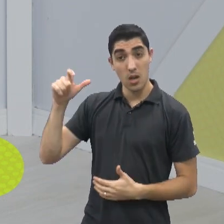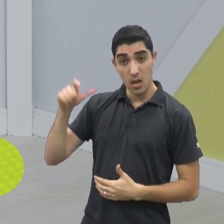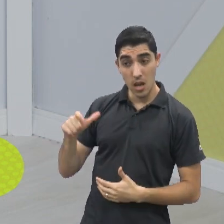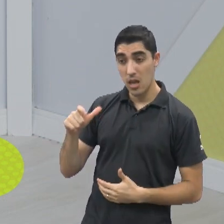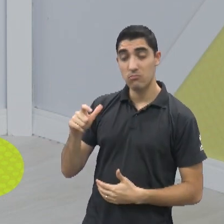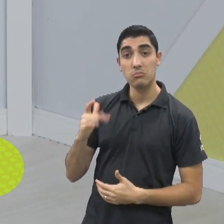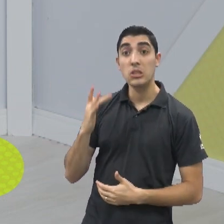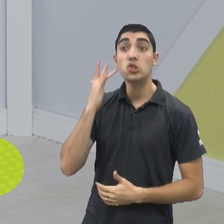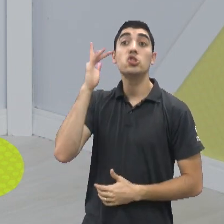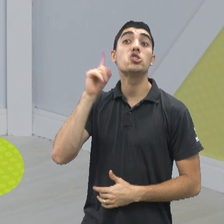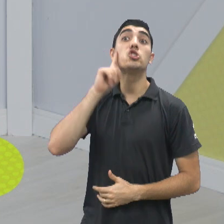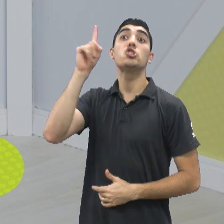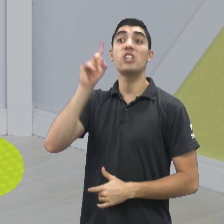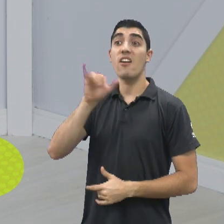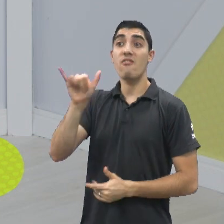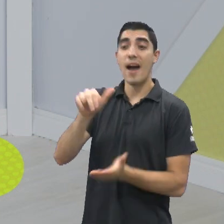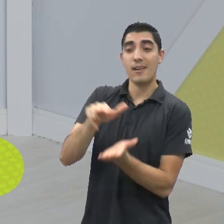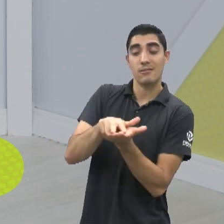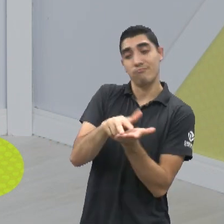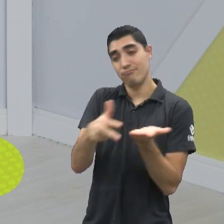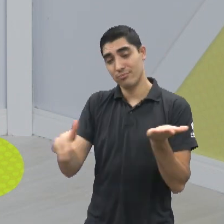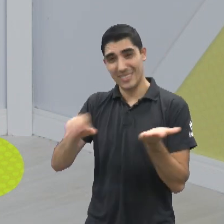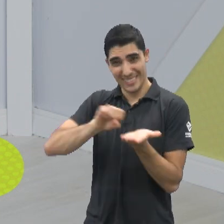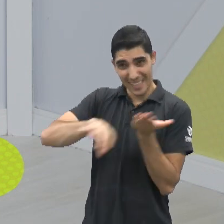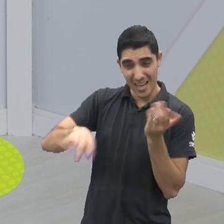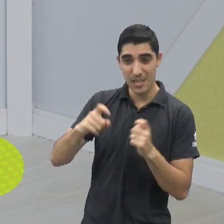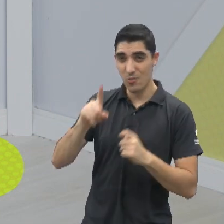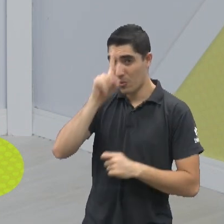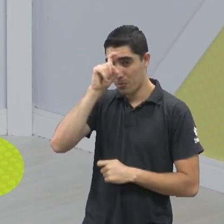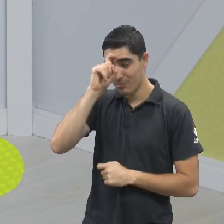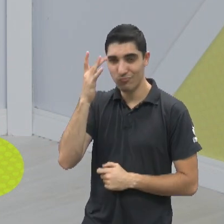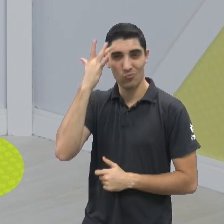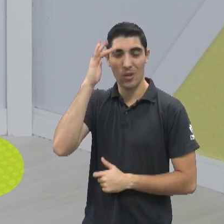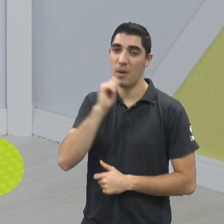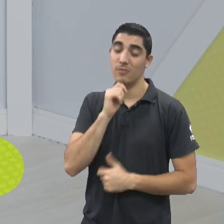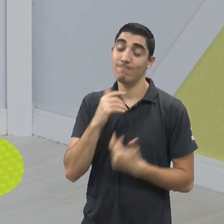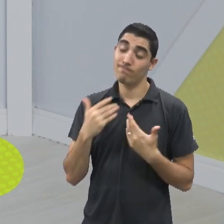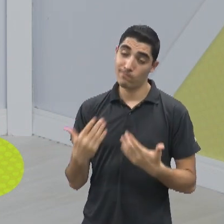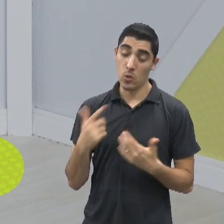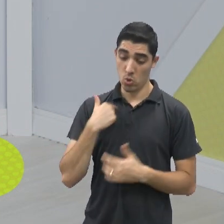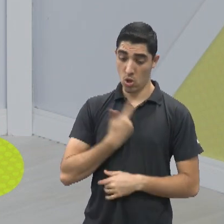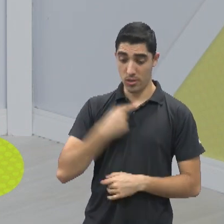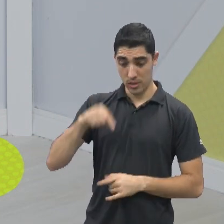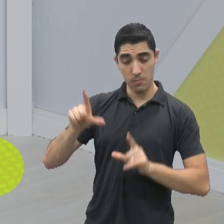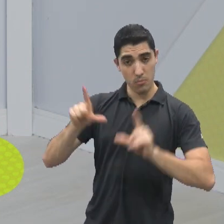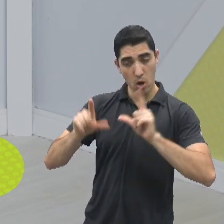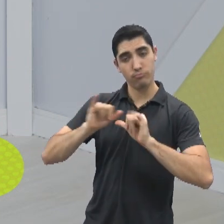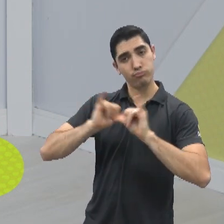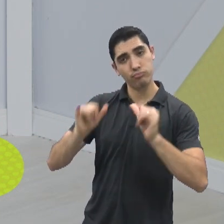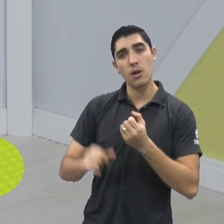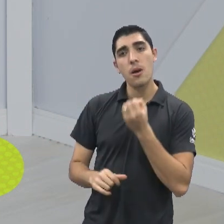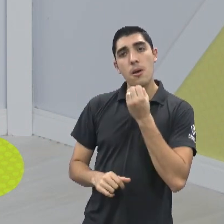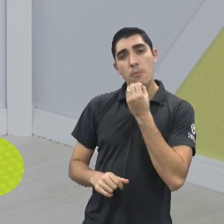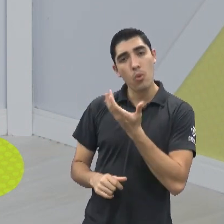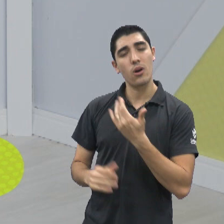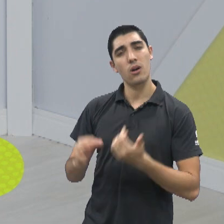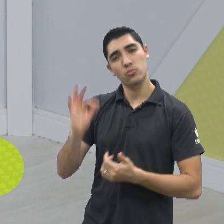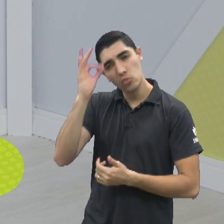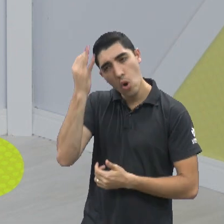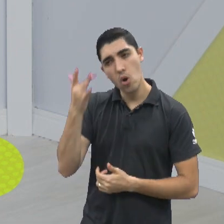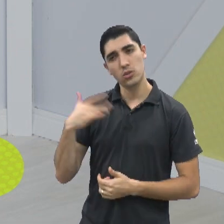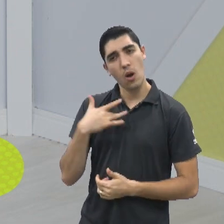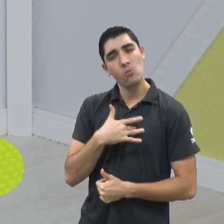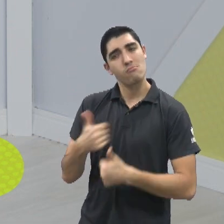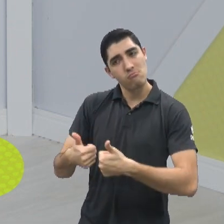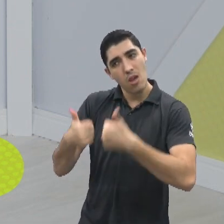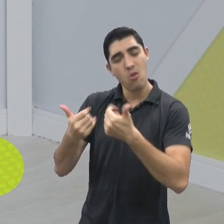alta. A gente aqui do Hora do Esporte deseja pronta recuperação ao Tião Marino, né, Paulo? Ele que está aí, teve recentemente em São José até,